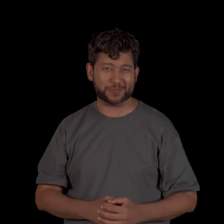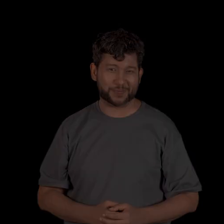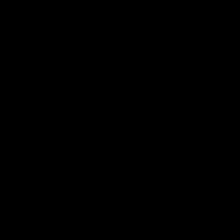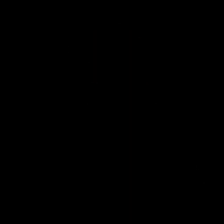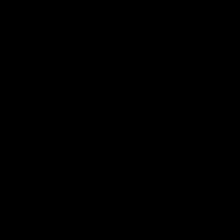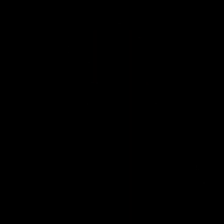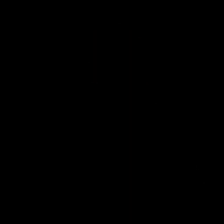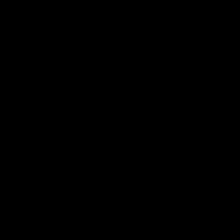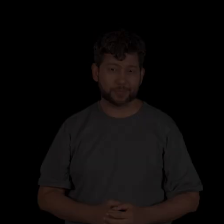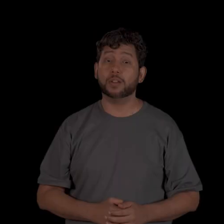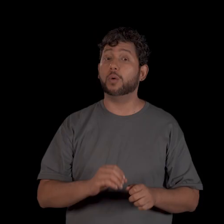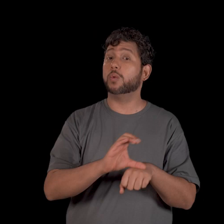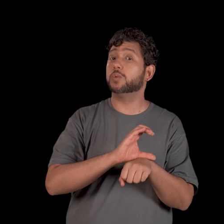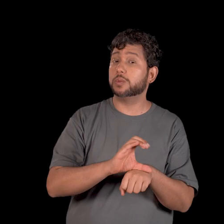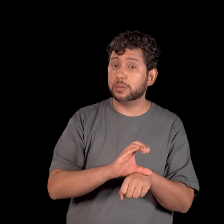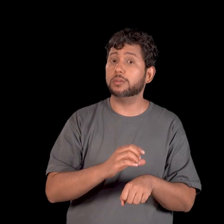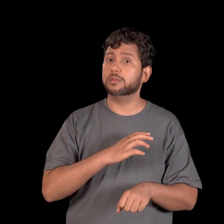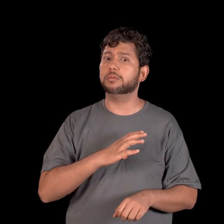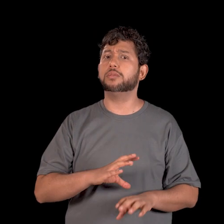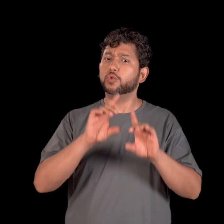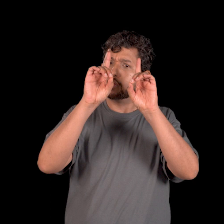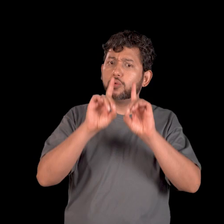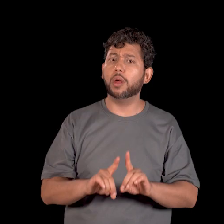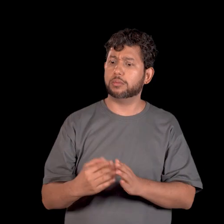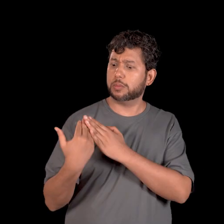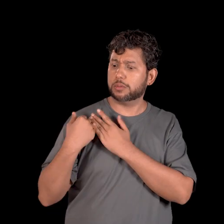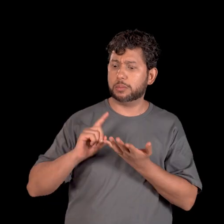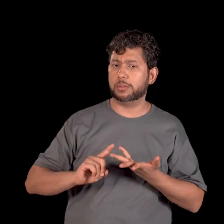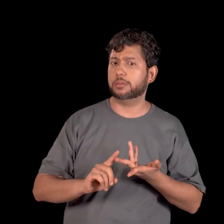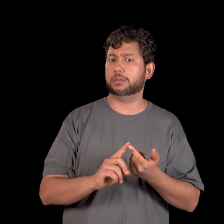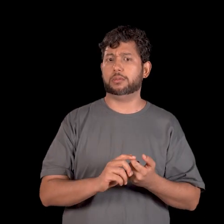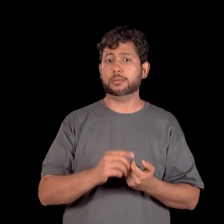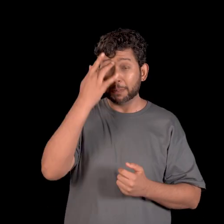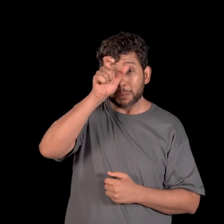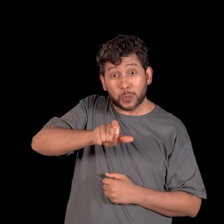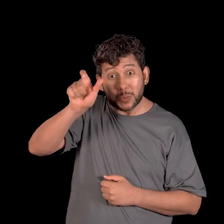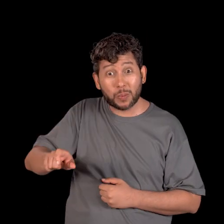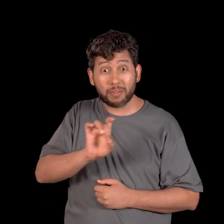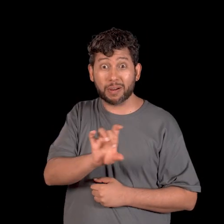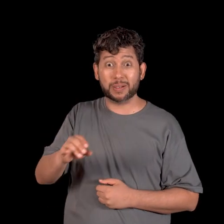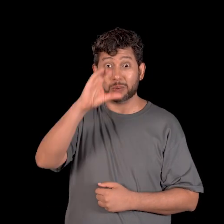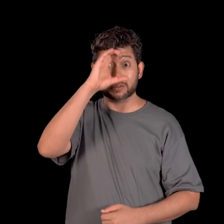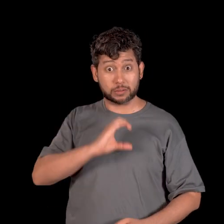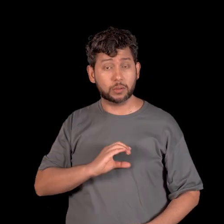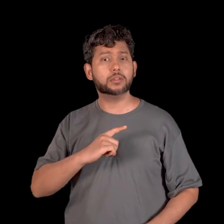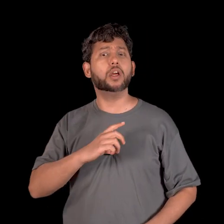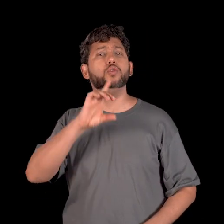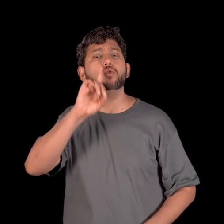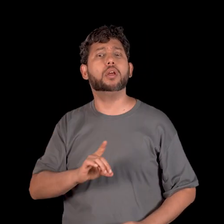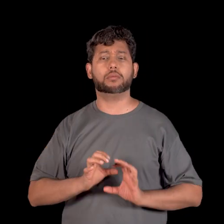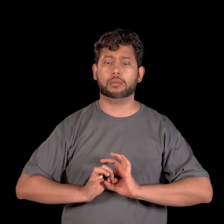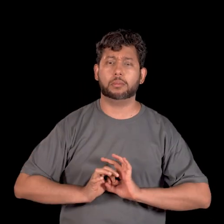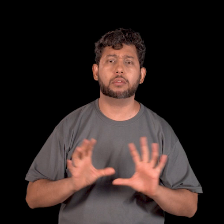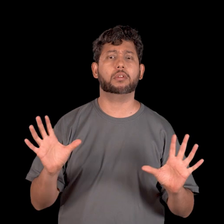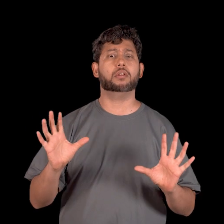Adolescente. A Constituição, Direitos e Deveres. Os direitos básicos dos cidadãos, como